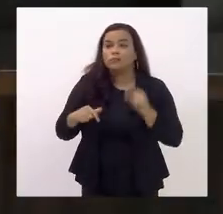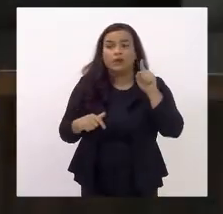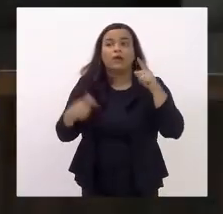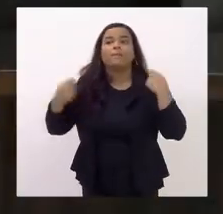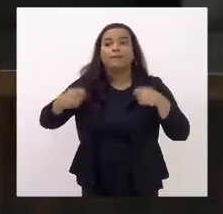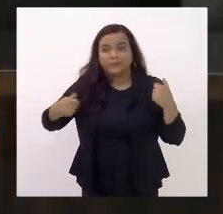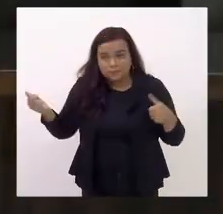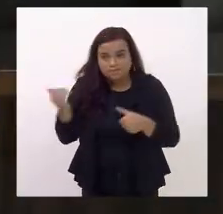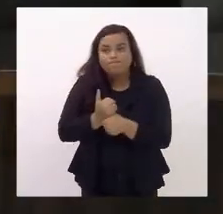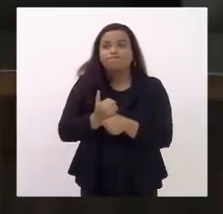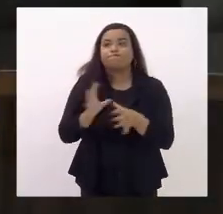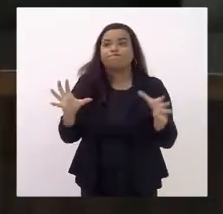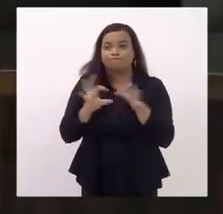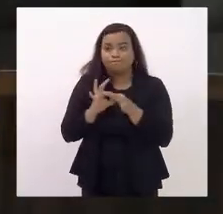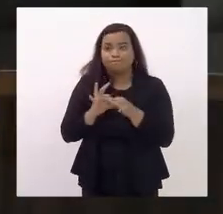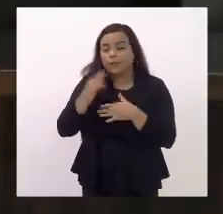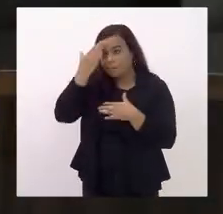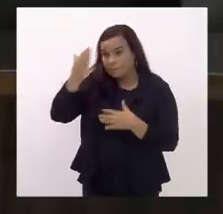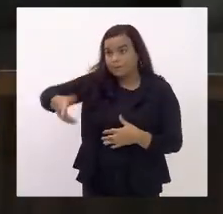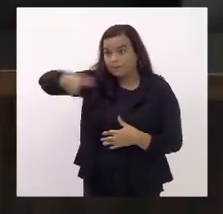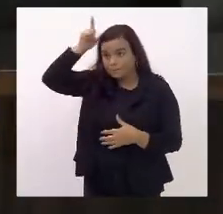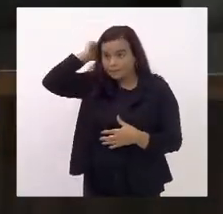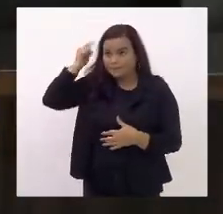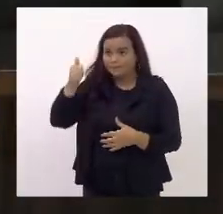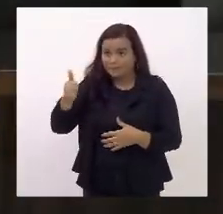substitutivo. Ok. Obrigado, deputado Luiz.